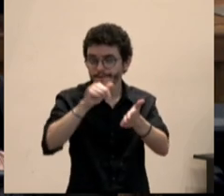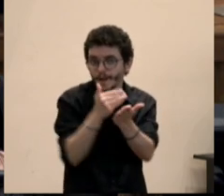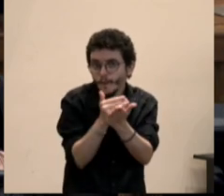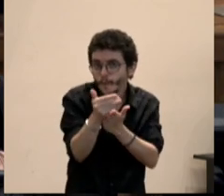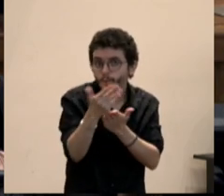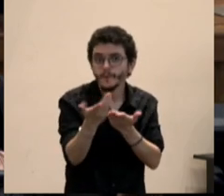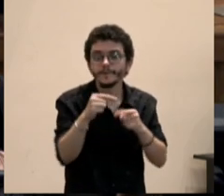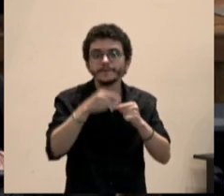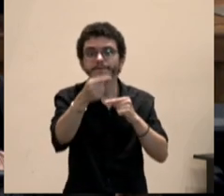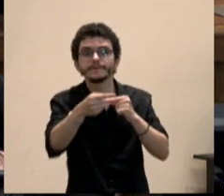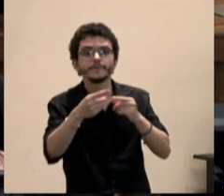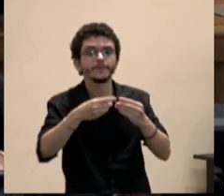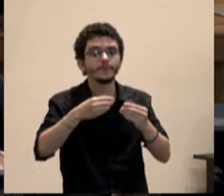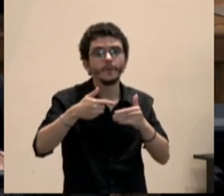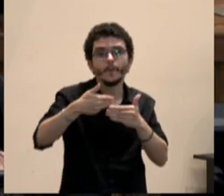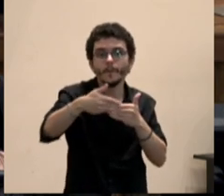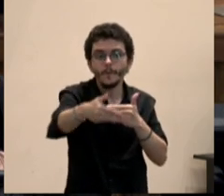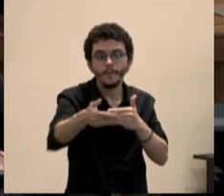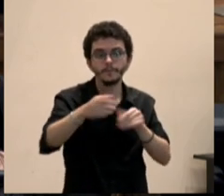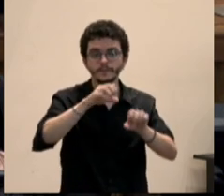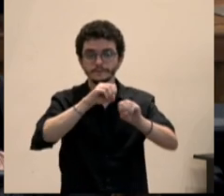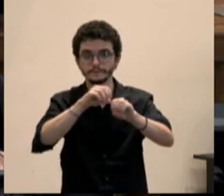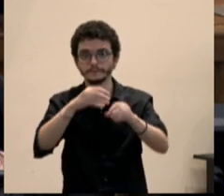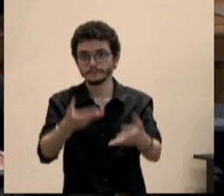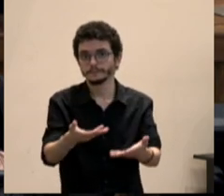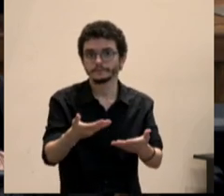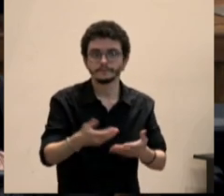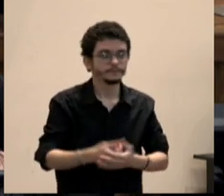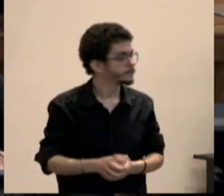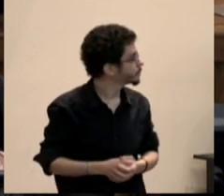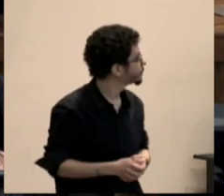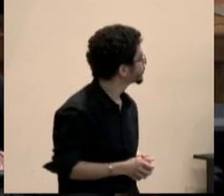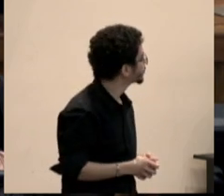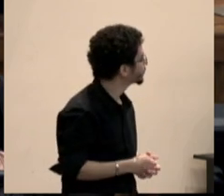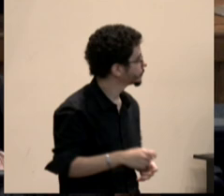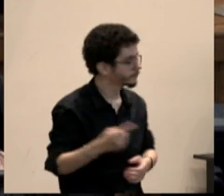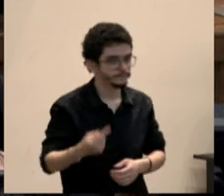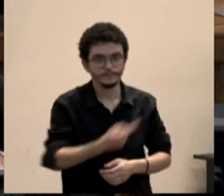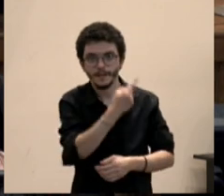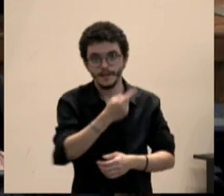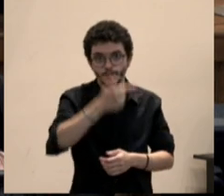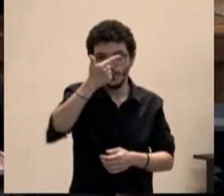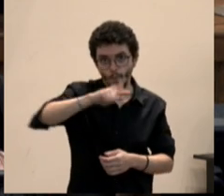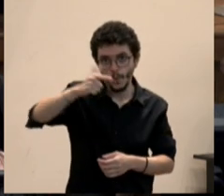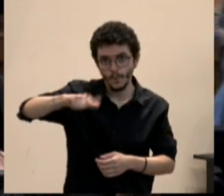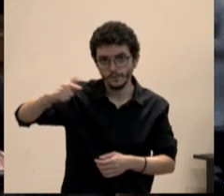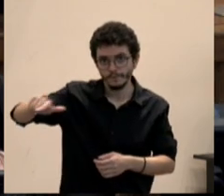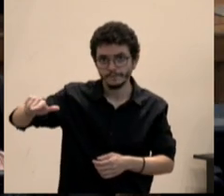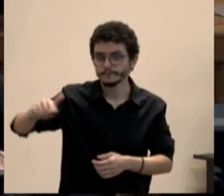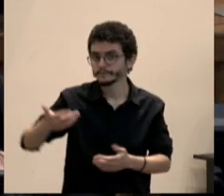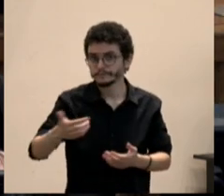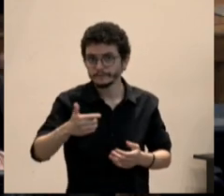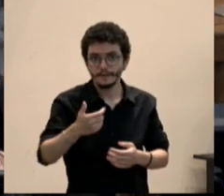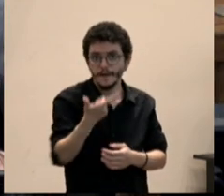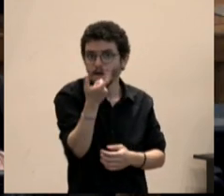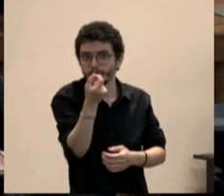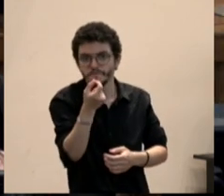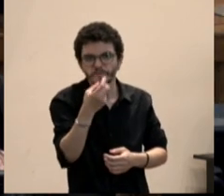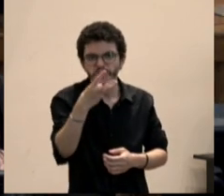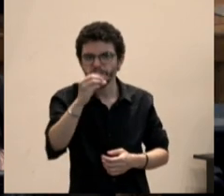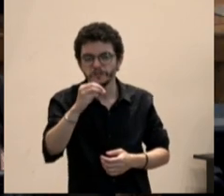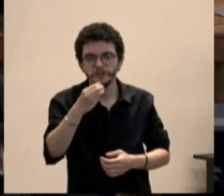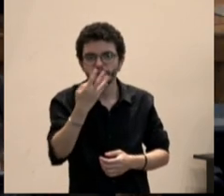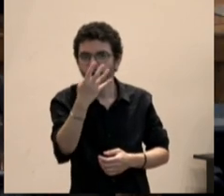próximos planos nacionais de educação, né? Esse, mais o próximo, mais 10, 20, 30, 40 anos, a